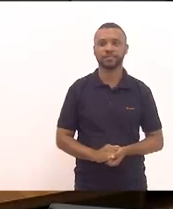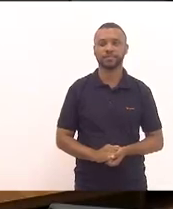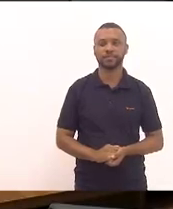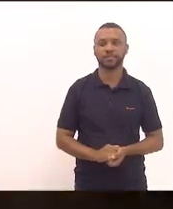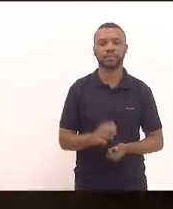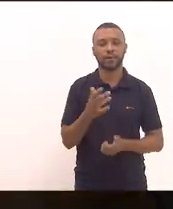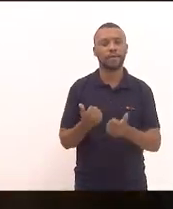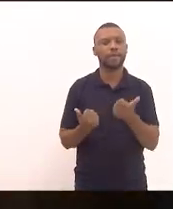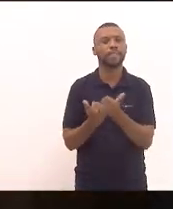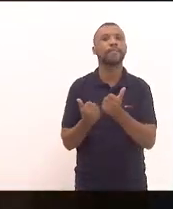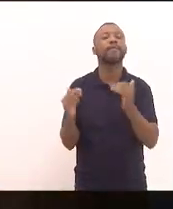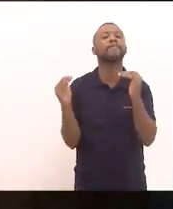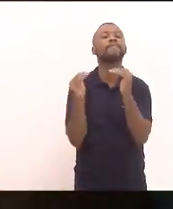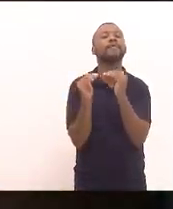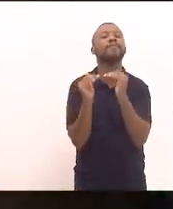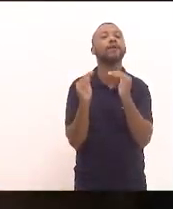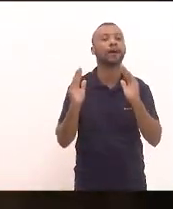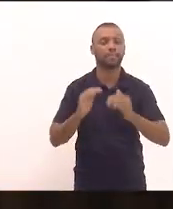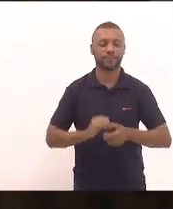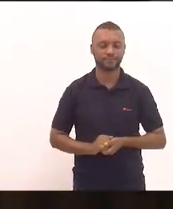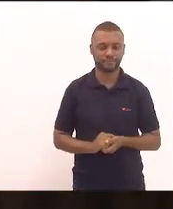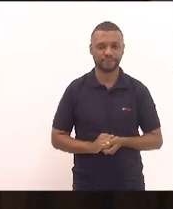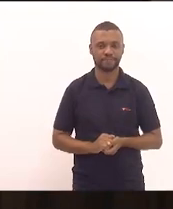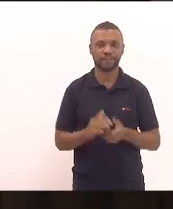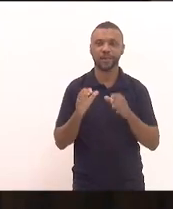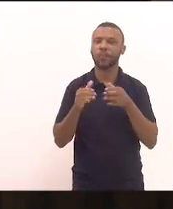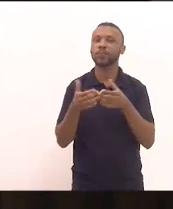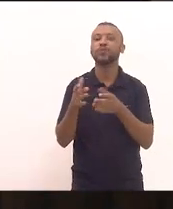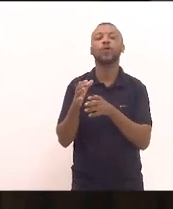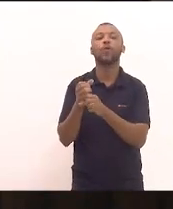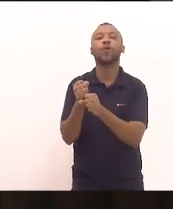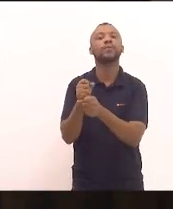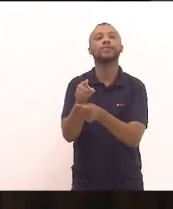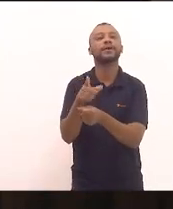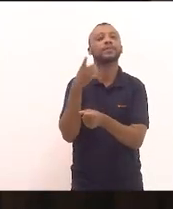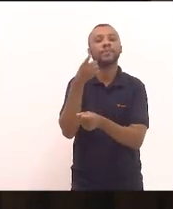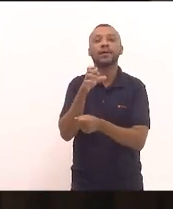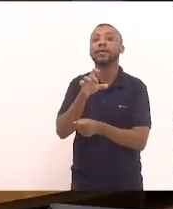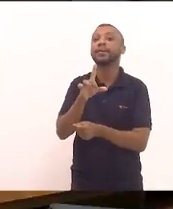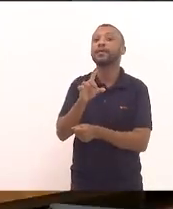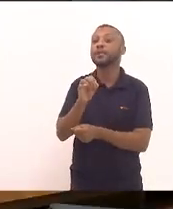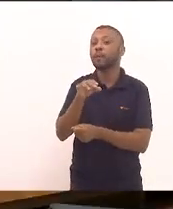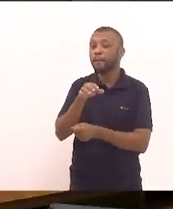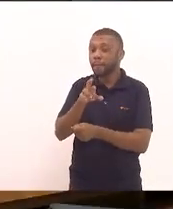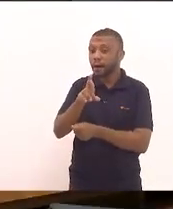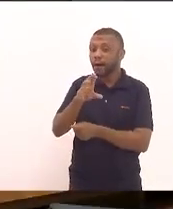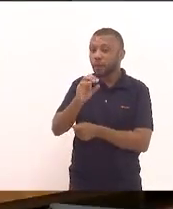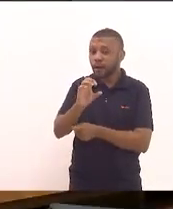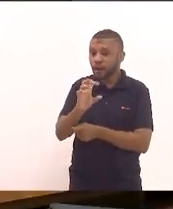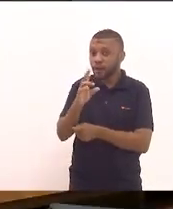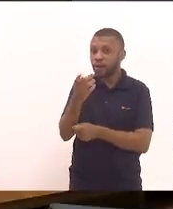Parecer favorável, senhor presidente. Pela Comissão de Orçamento, deputado Eliomar Coelho.